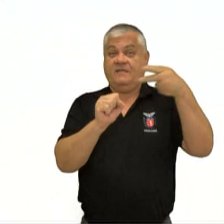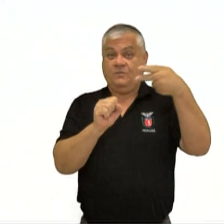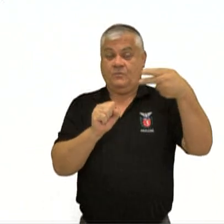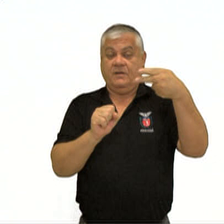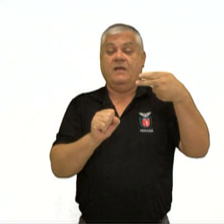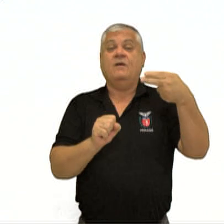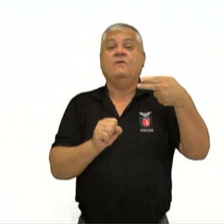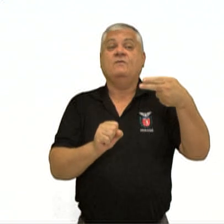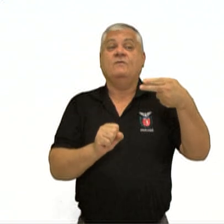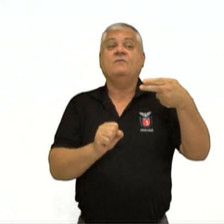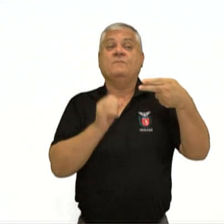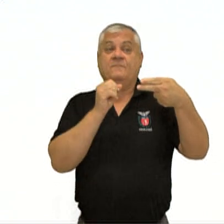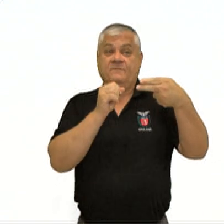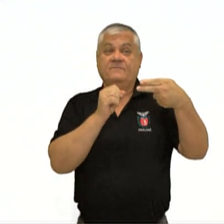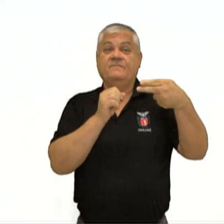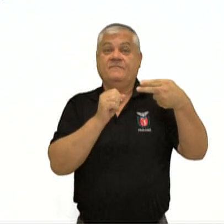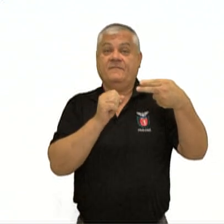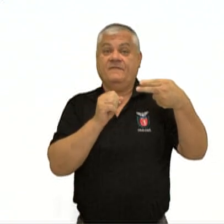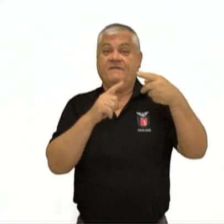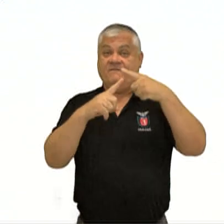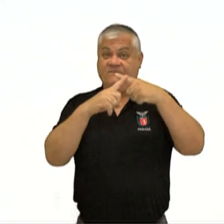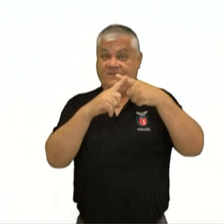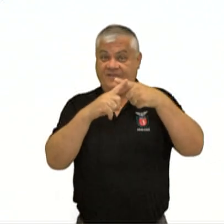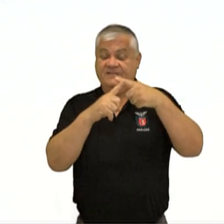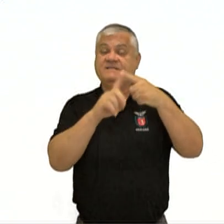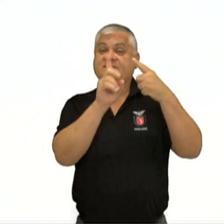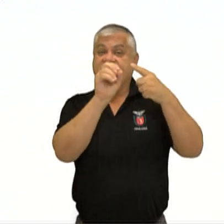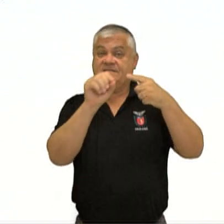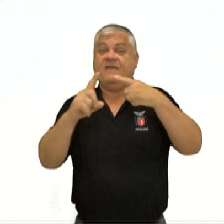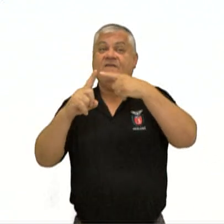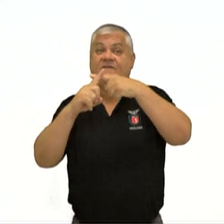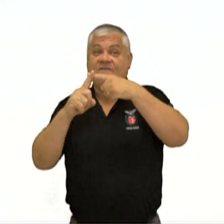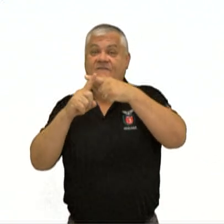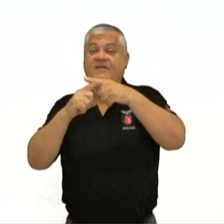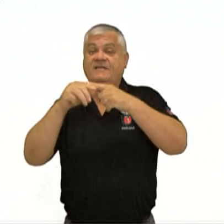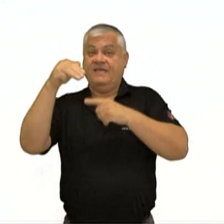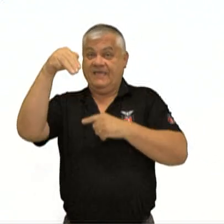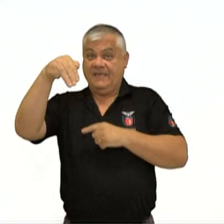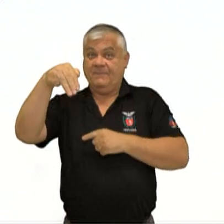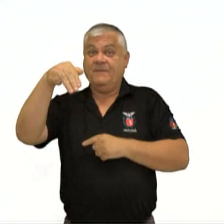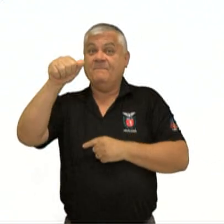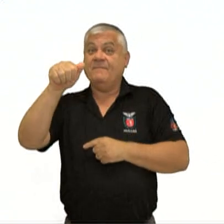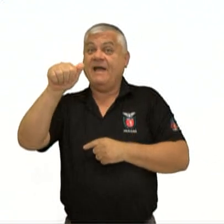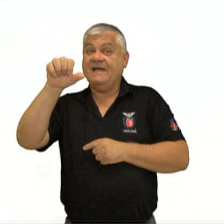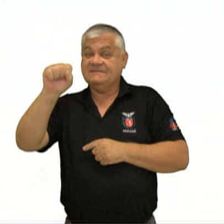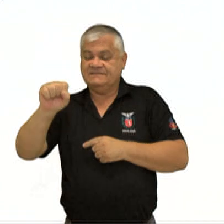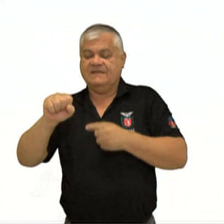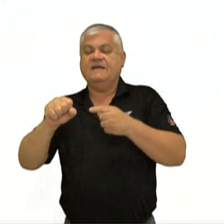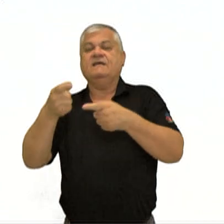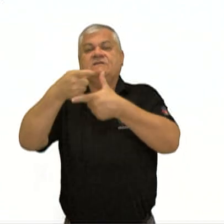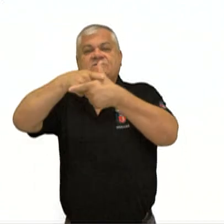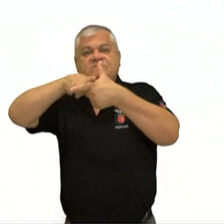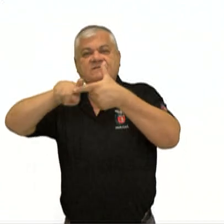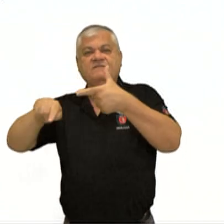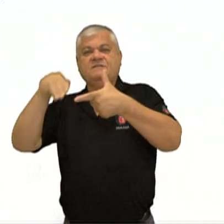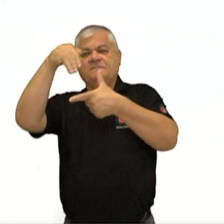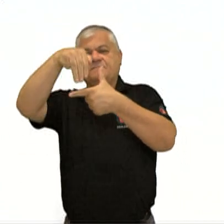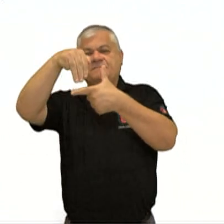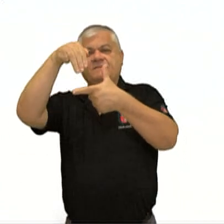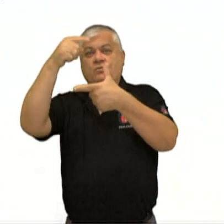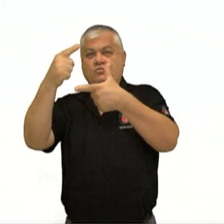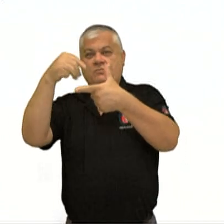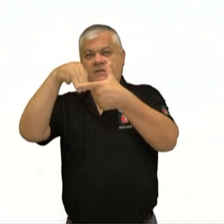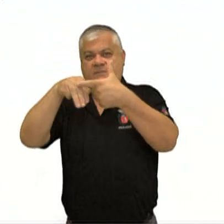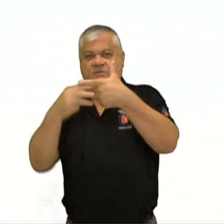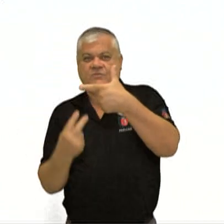de solubilidade, vezes, igual a 100, vezes M1, que é a massa do soluto, dividido por M2, que é a massa